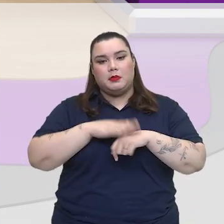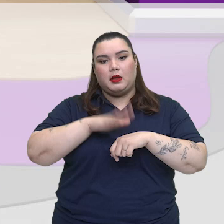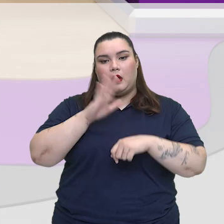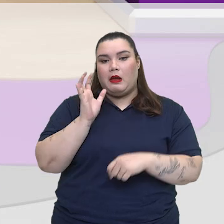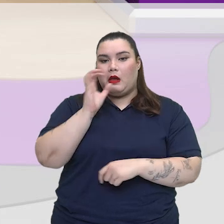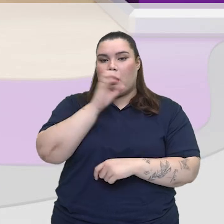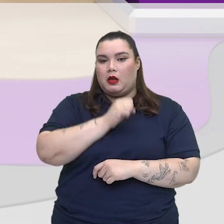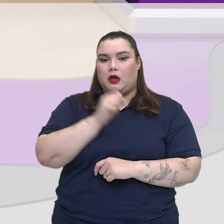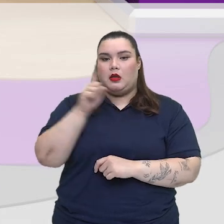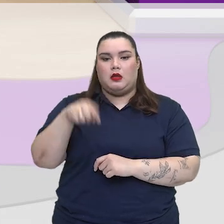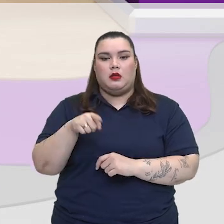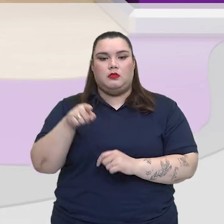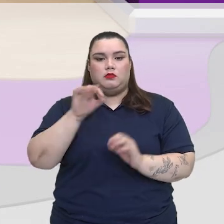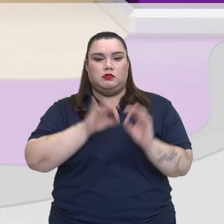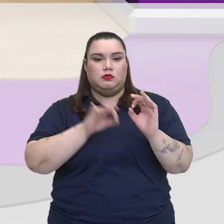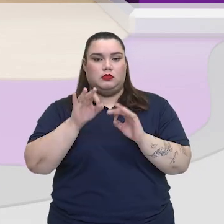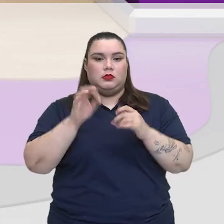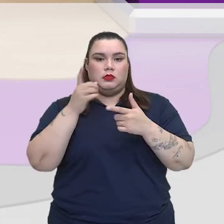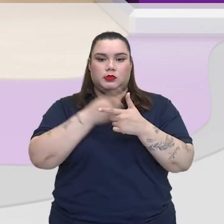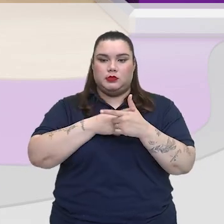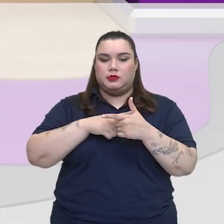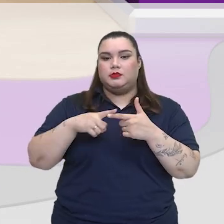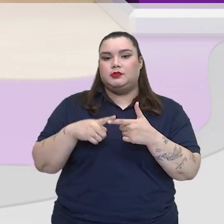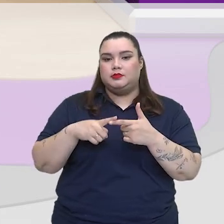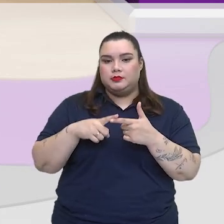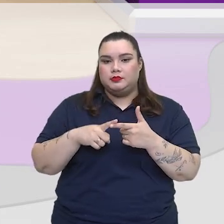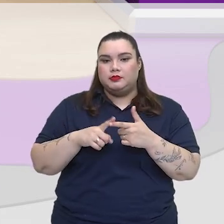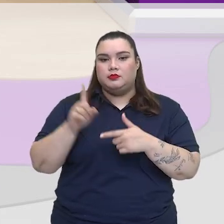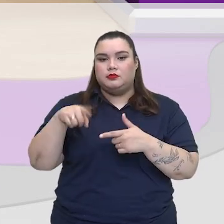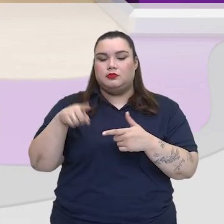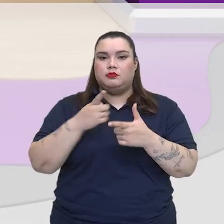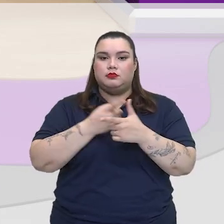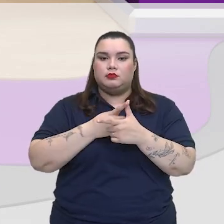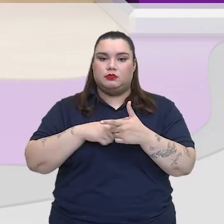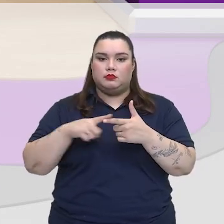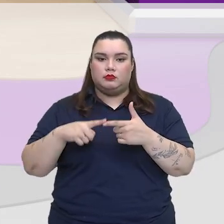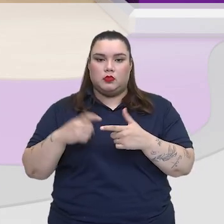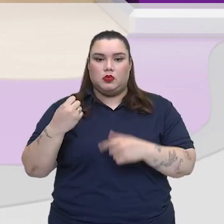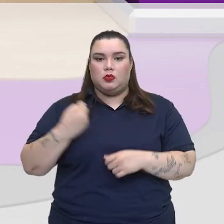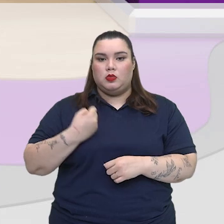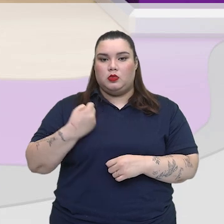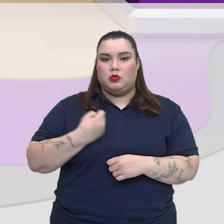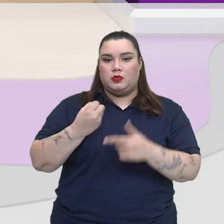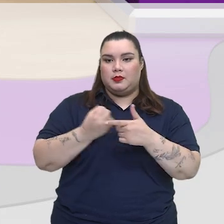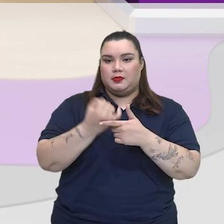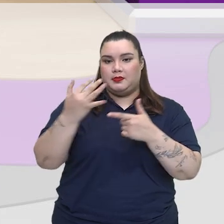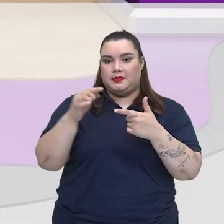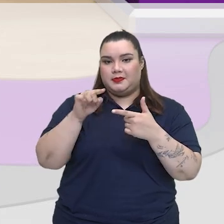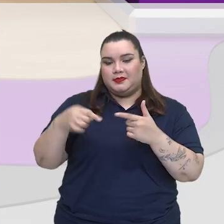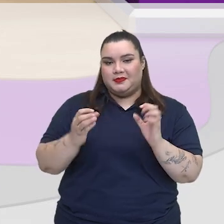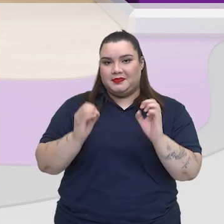mais rápida realmente é fazer essa divisão aí, que é a divisão entre números